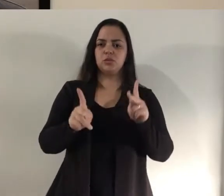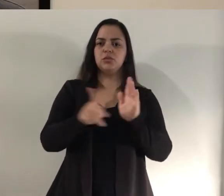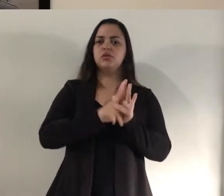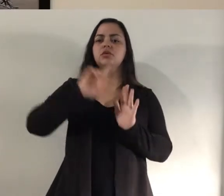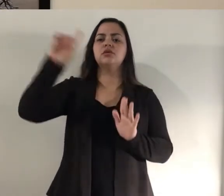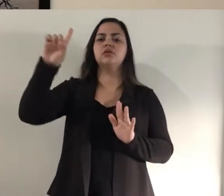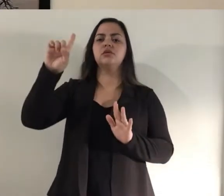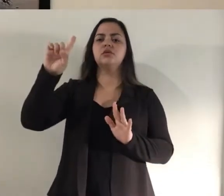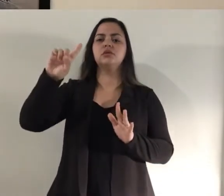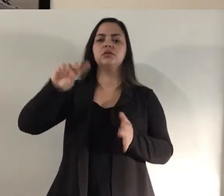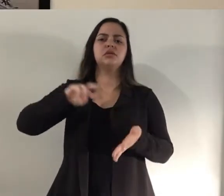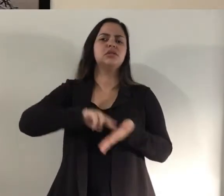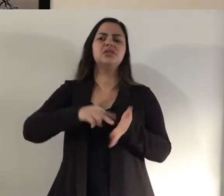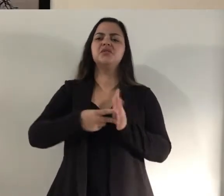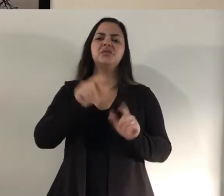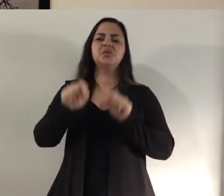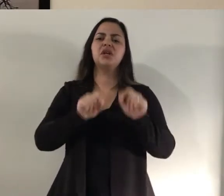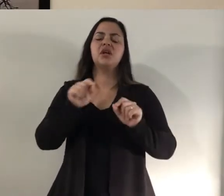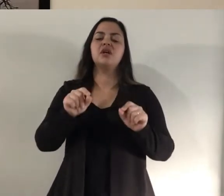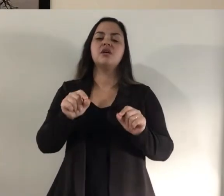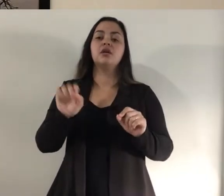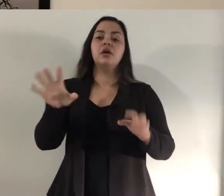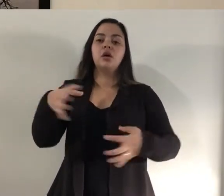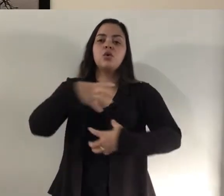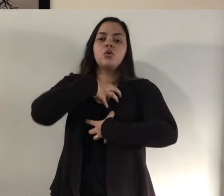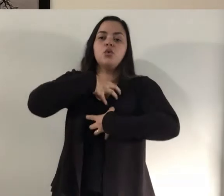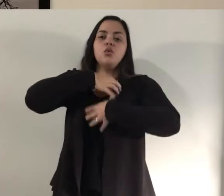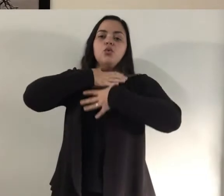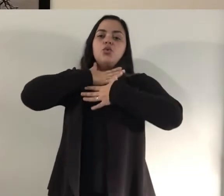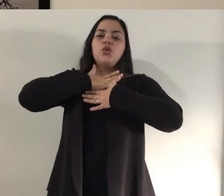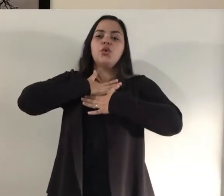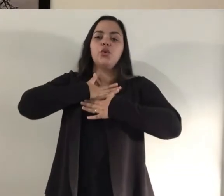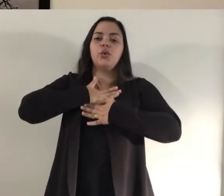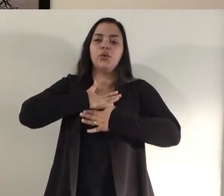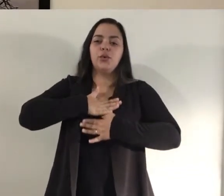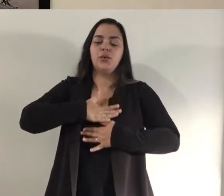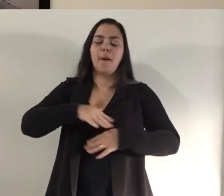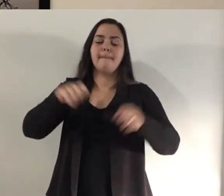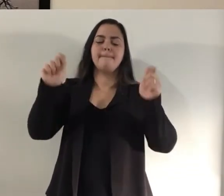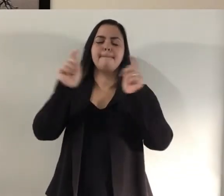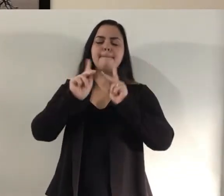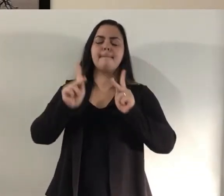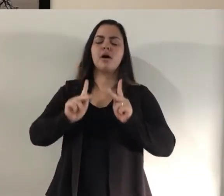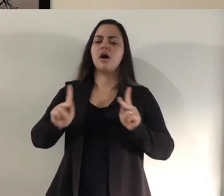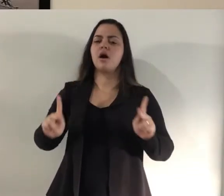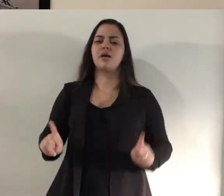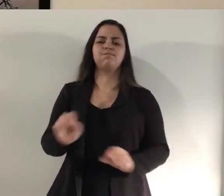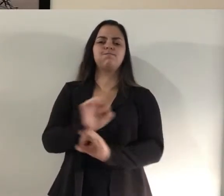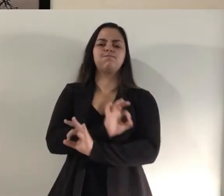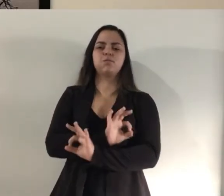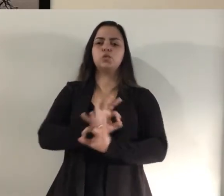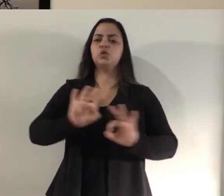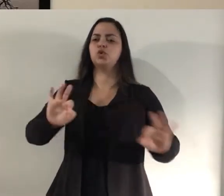de um estar, de um bem-estar absoluto, de estar bem em todos os aspectos, de estar